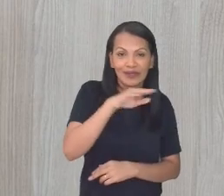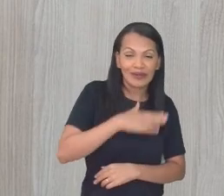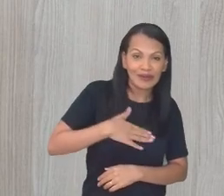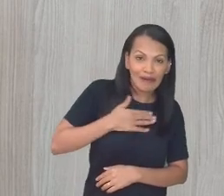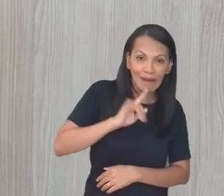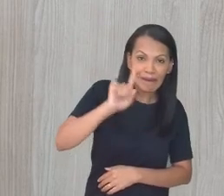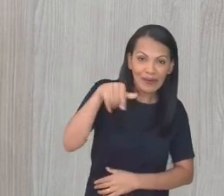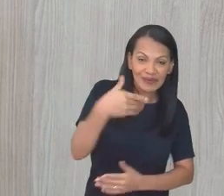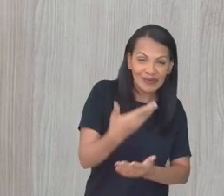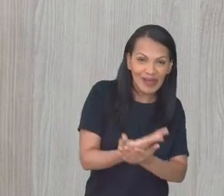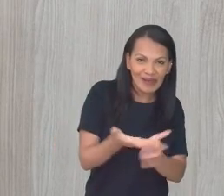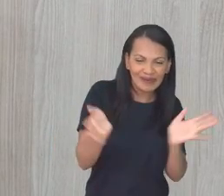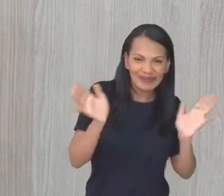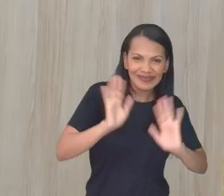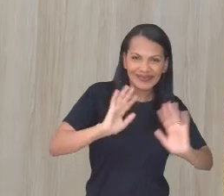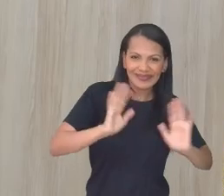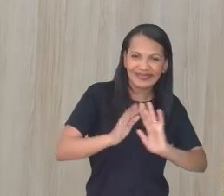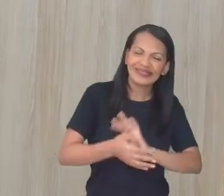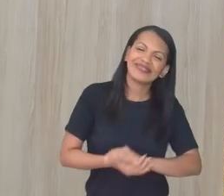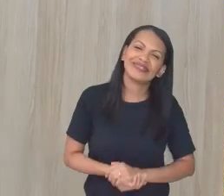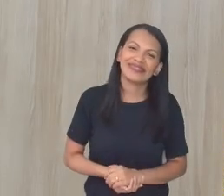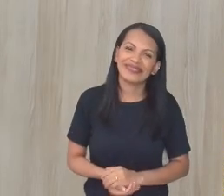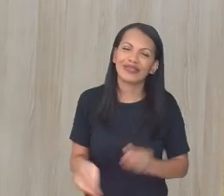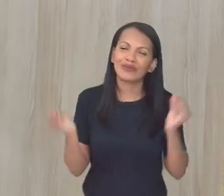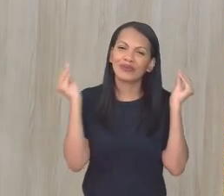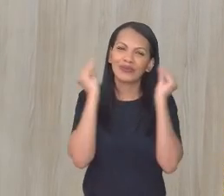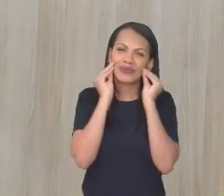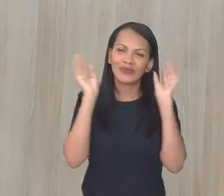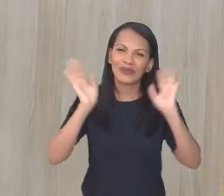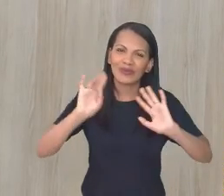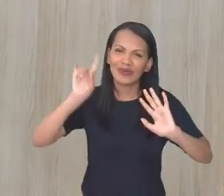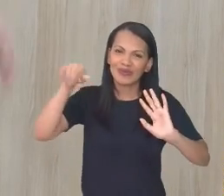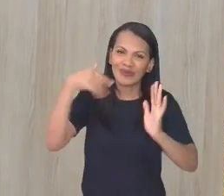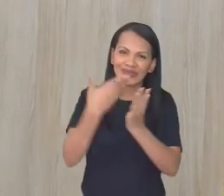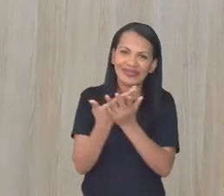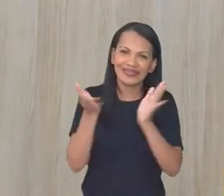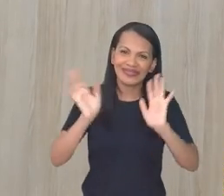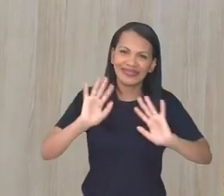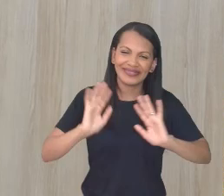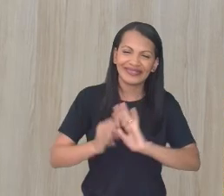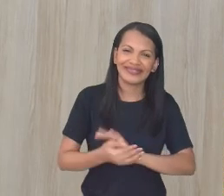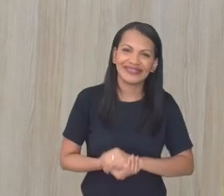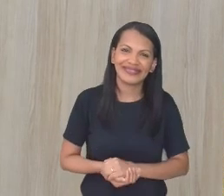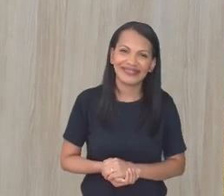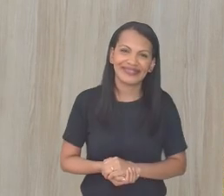e até a próxima. Beijo, pessoal. Até a próxima aula.